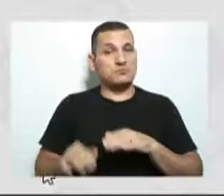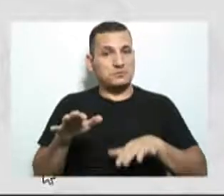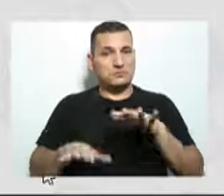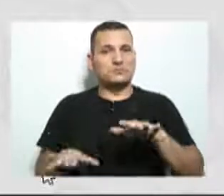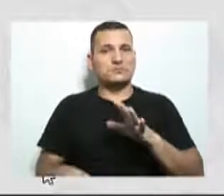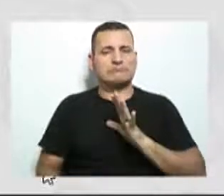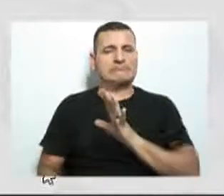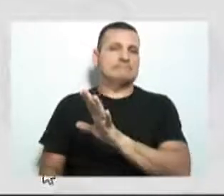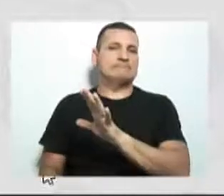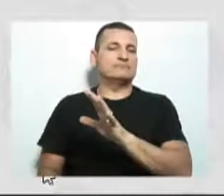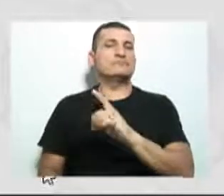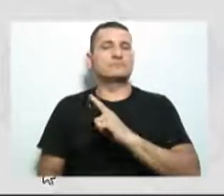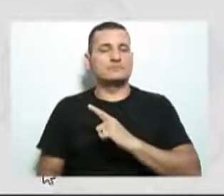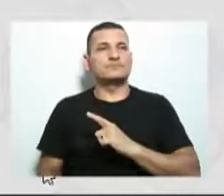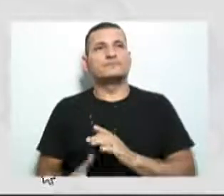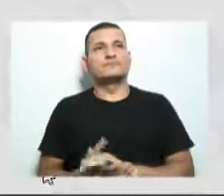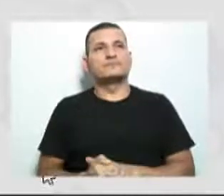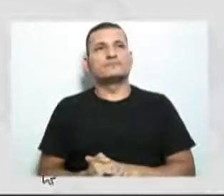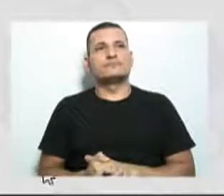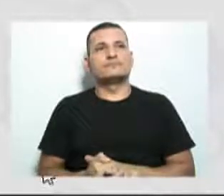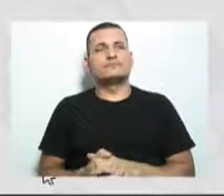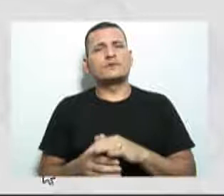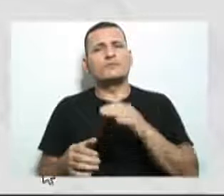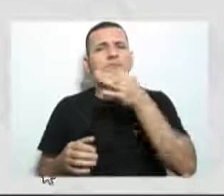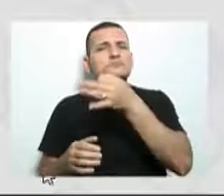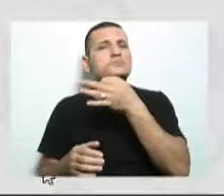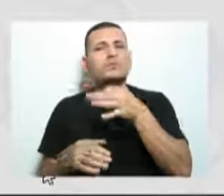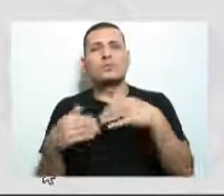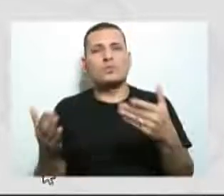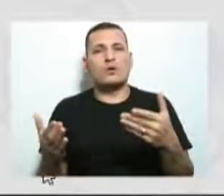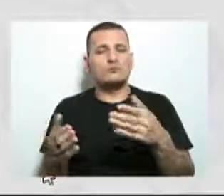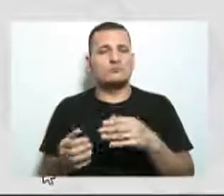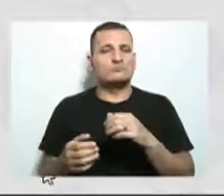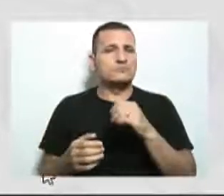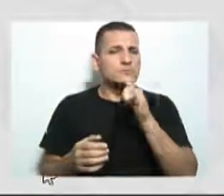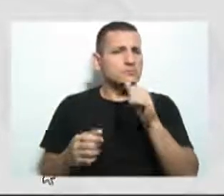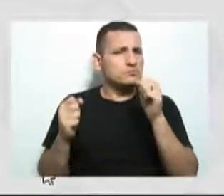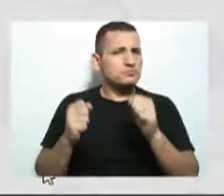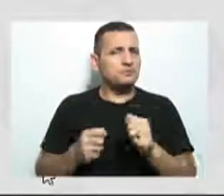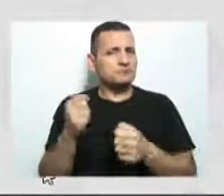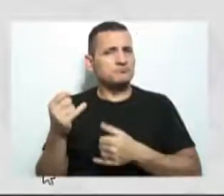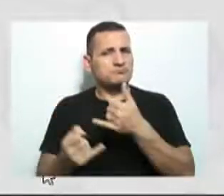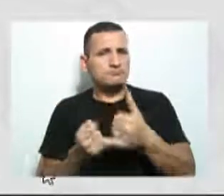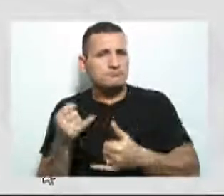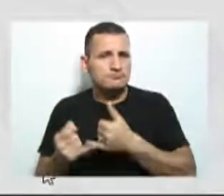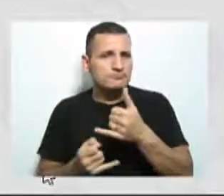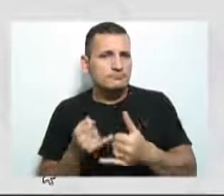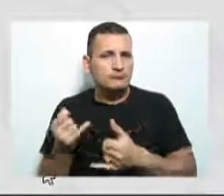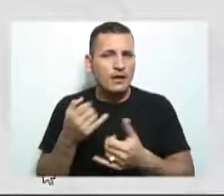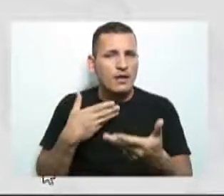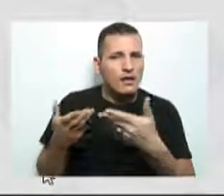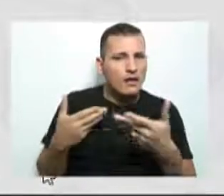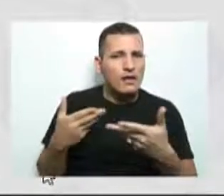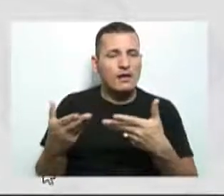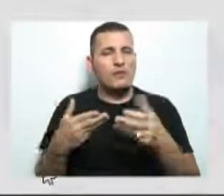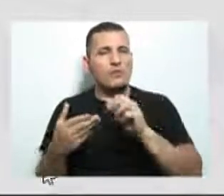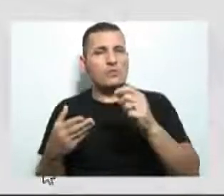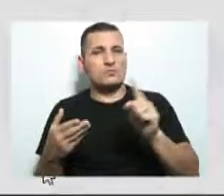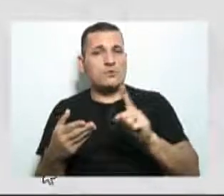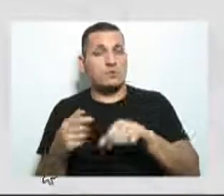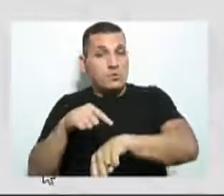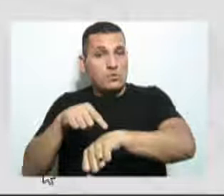sim, tá? Que comentário vai fazer? Né? Se poderá brincar ou não na hora da negociação. Isso